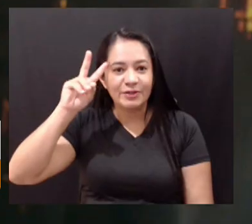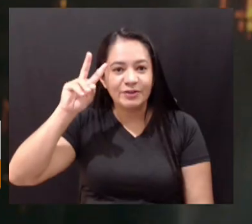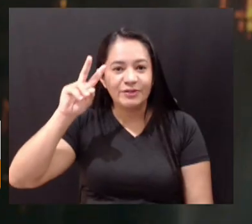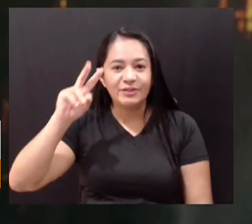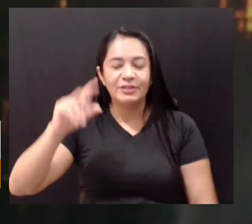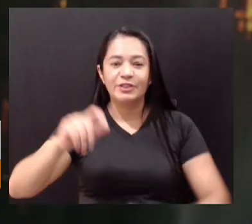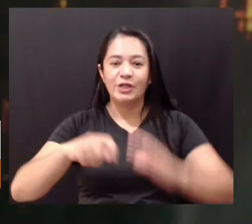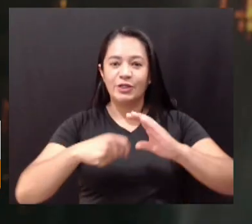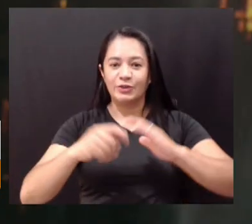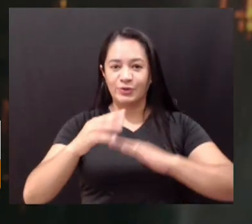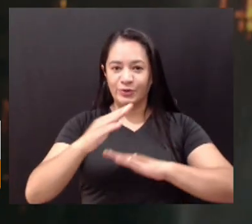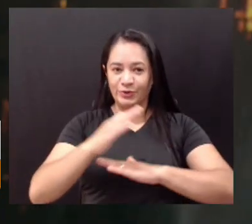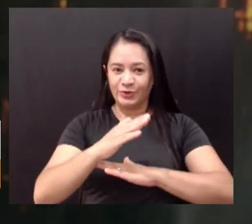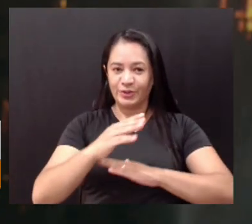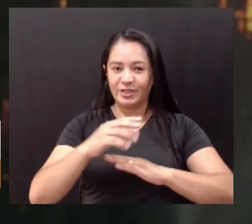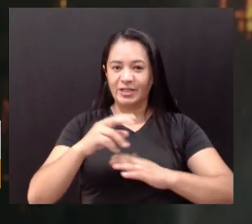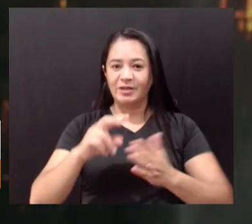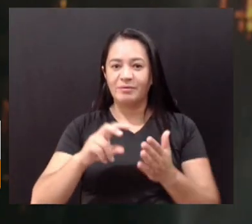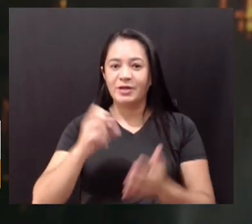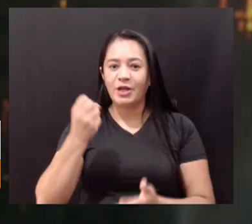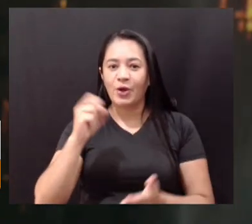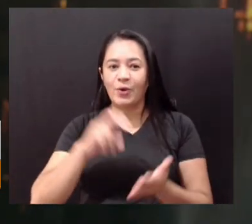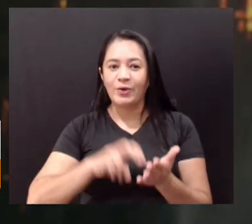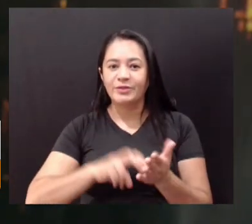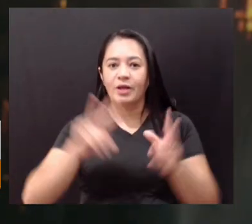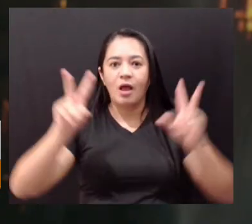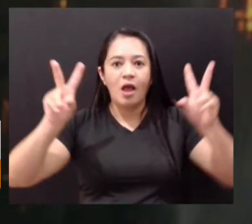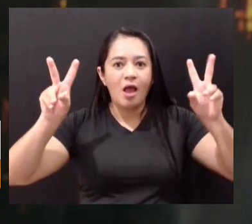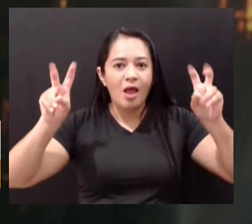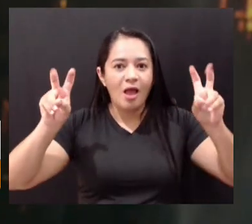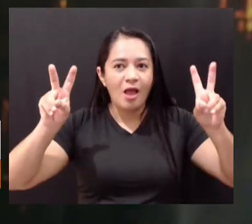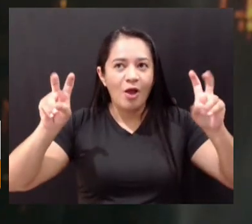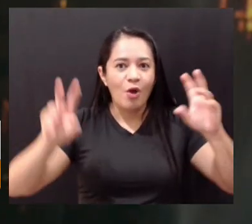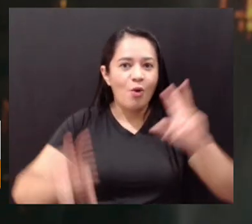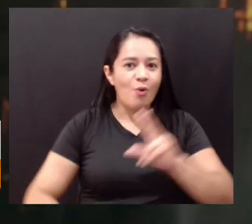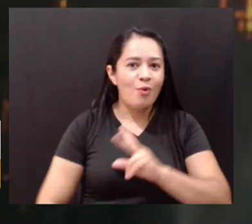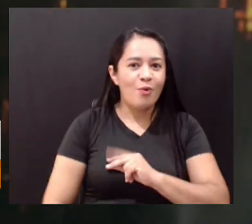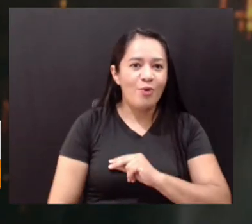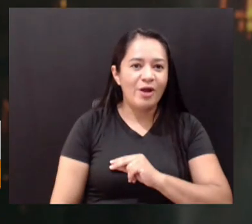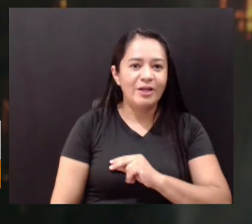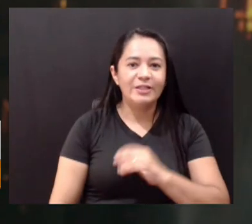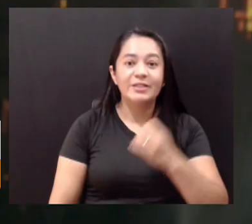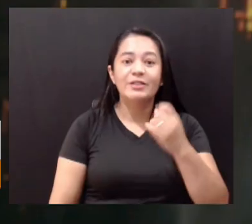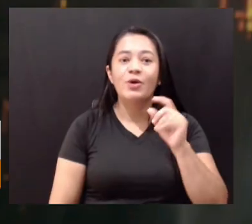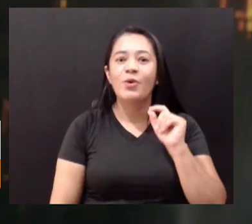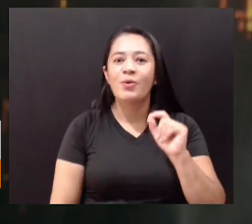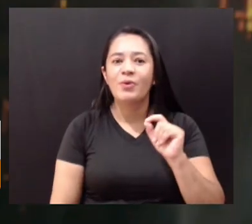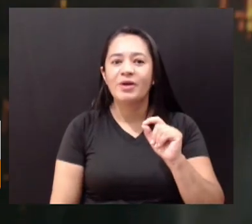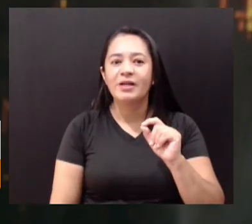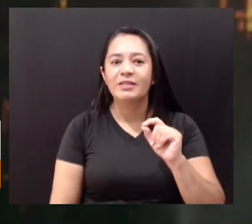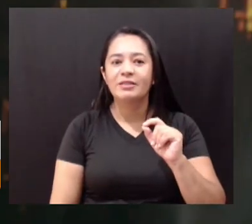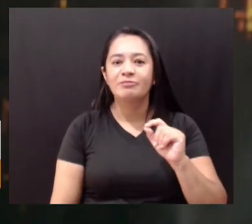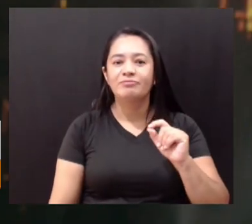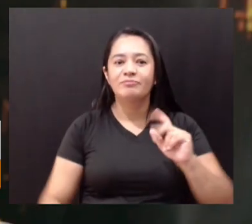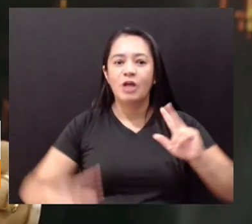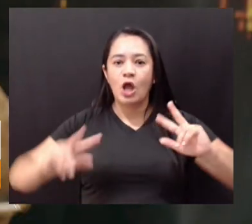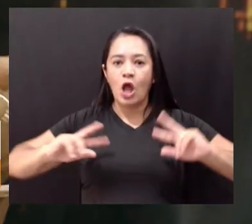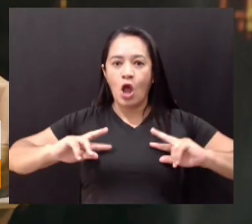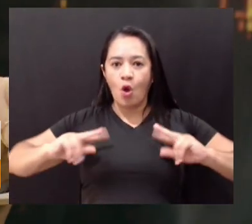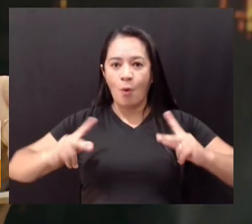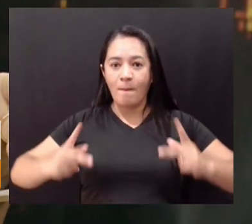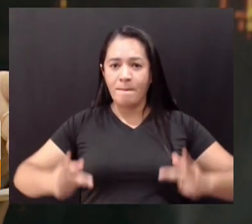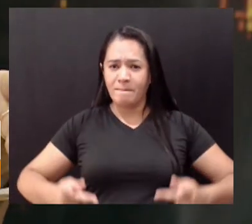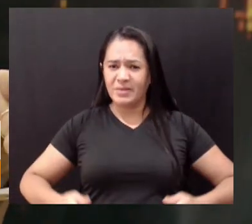manhã e segunda-feira o tema... Gente, nós vamos falar, sabe do quê? Humanização de animais. Com